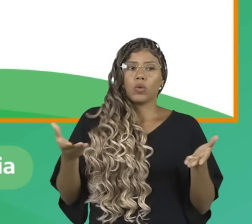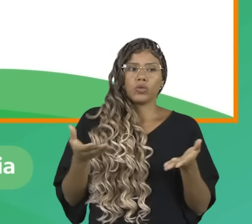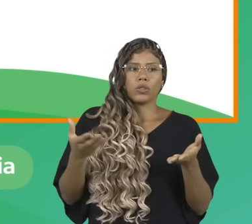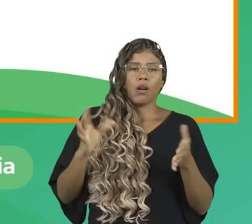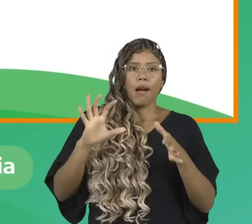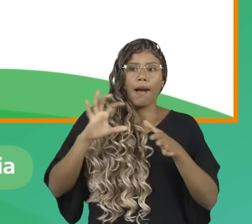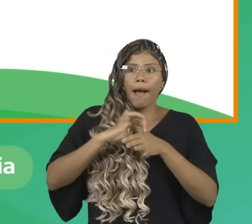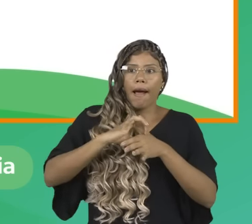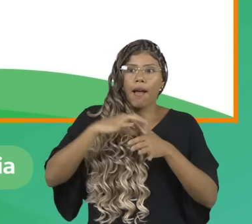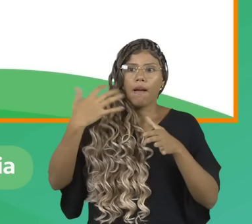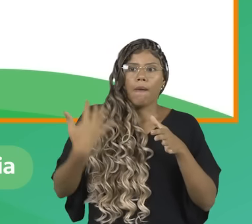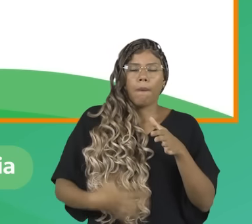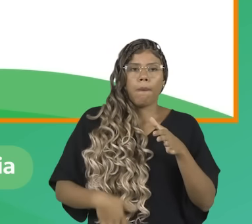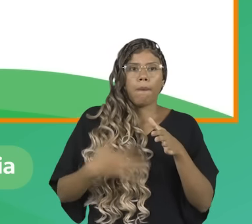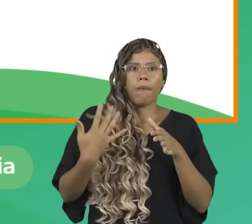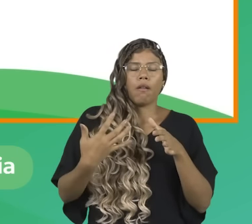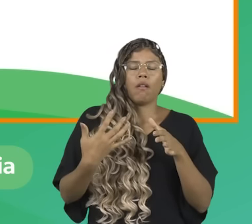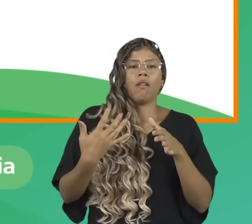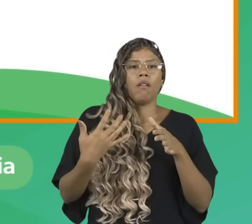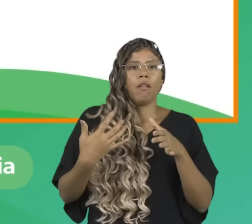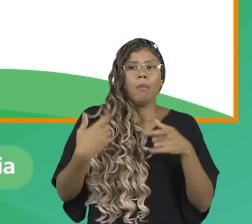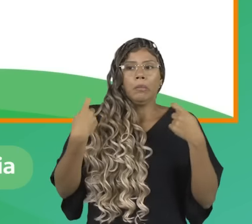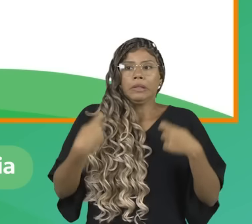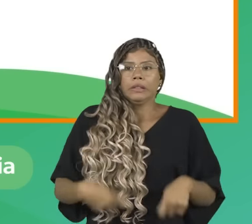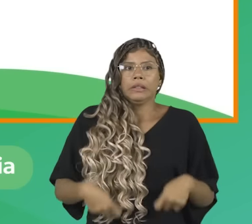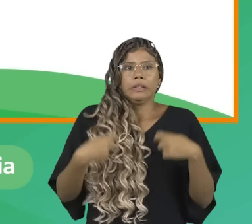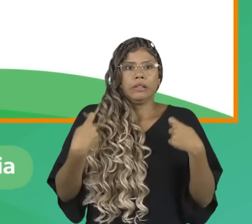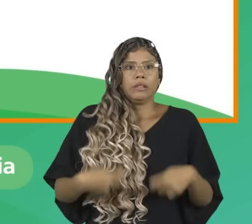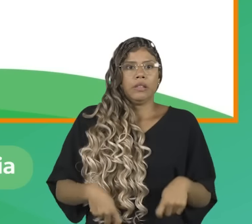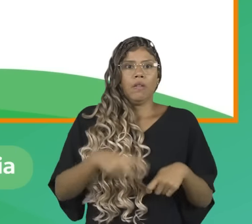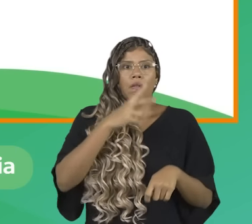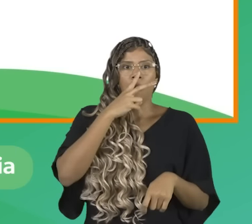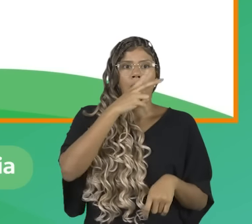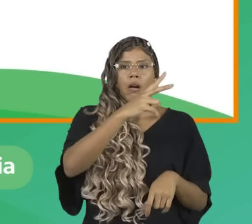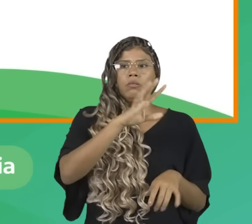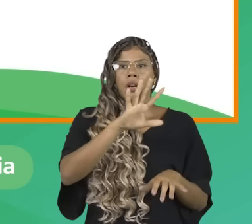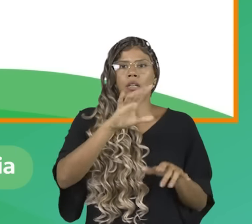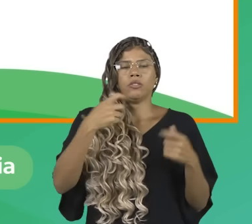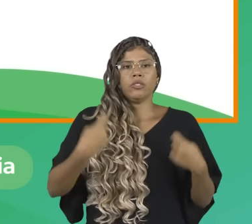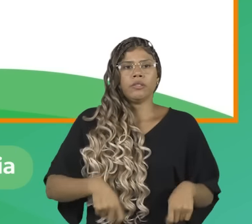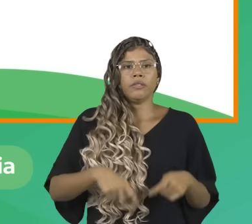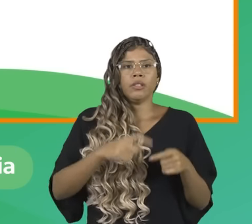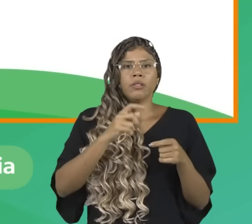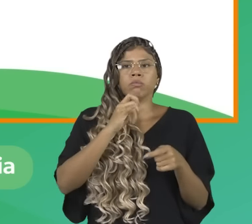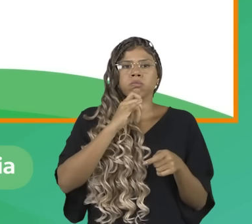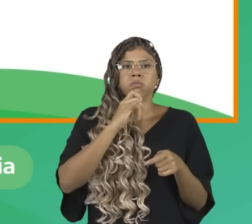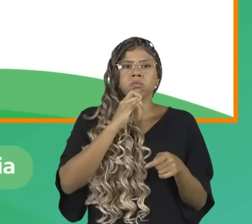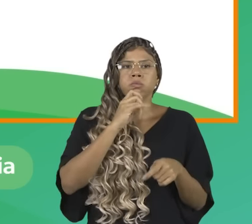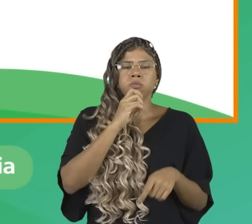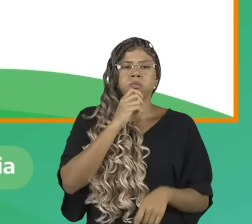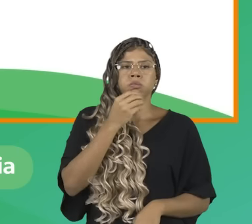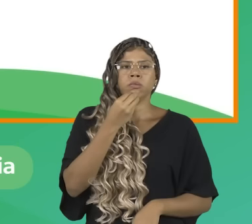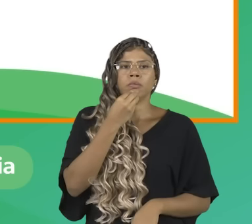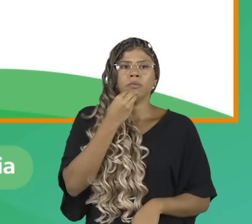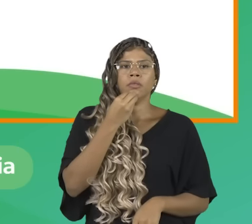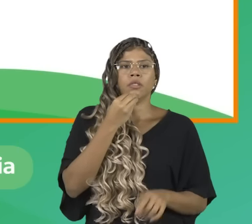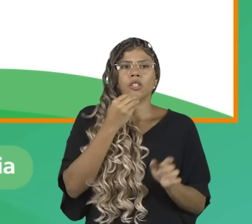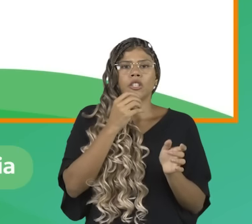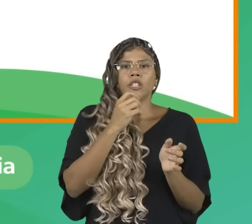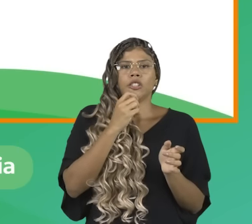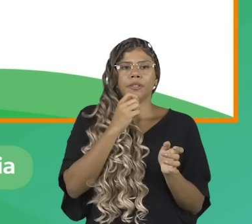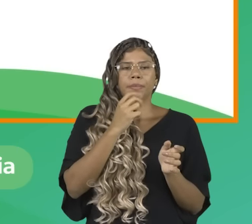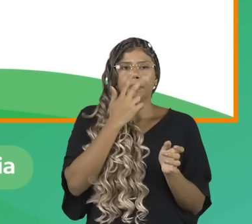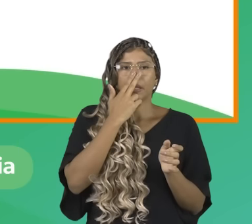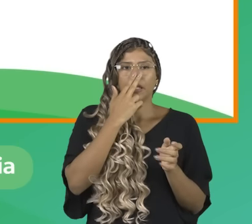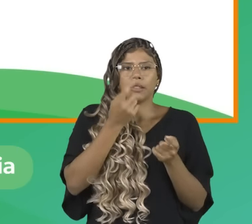deveria ser necessário essa quantidade. Nós temos muito mais gado disponível do que pessoas